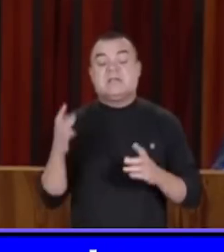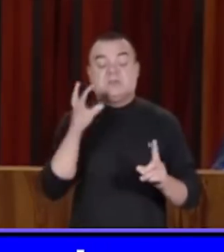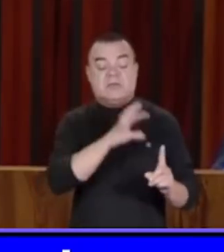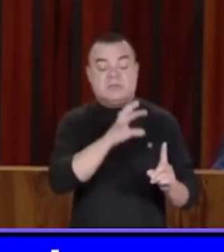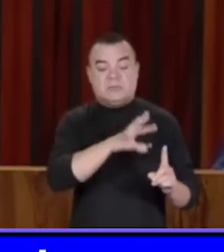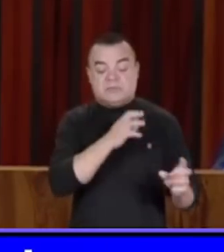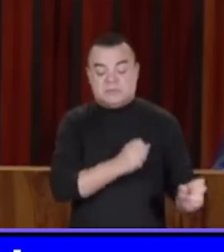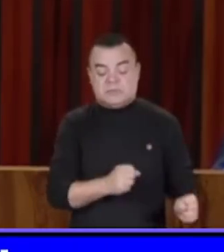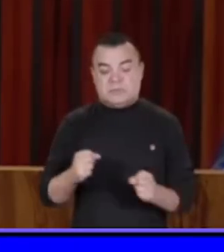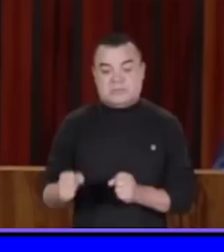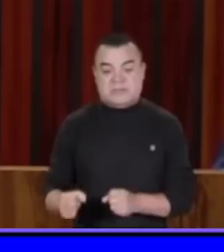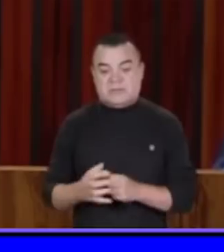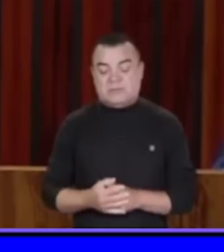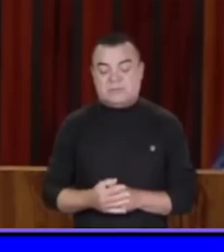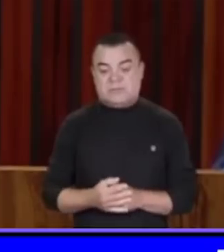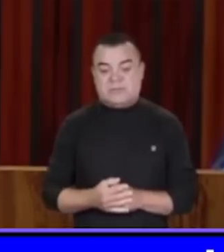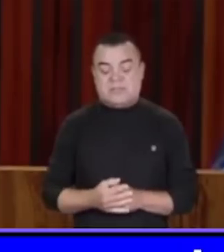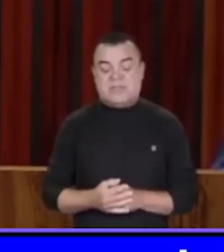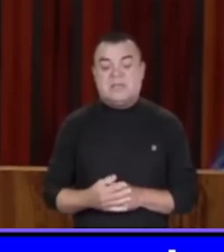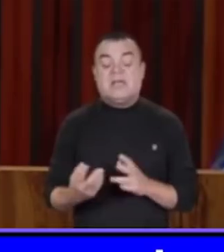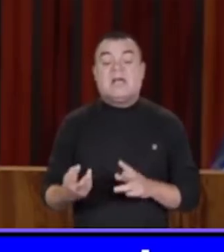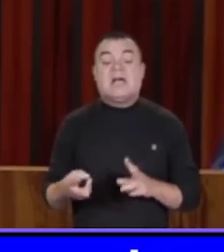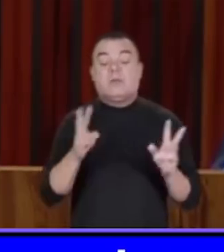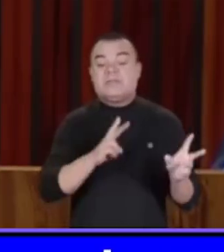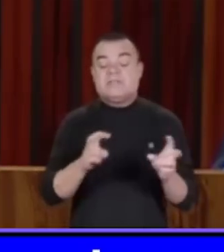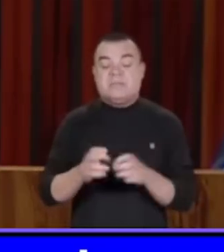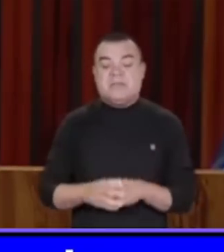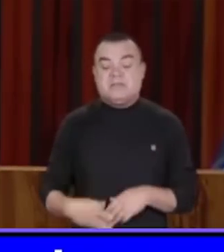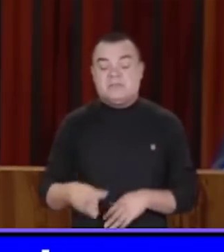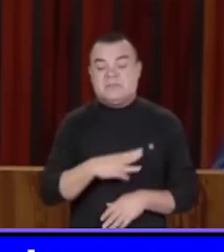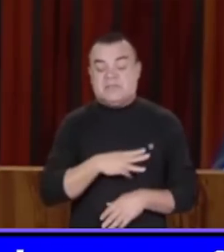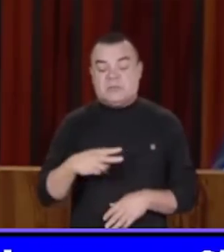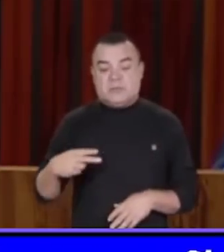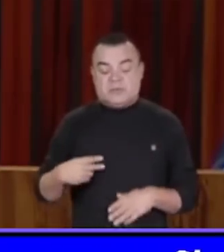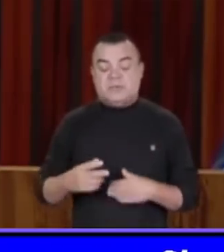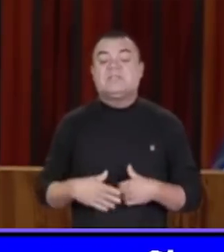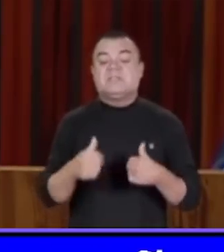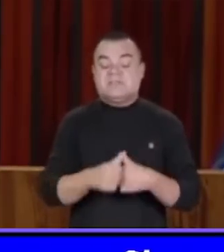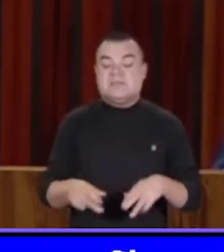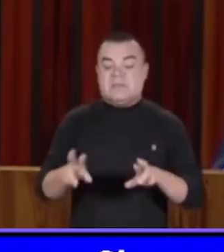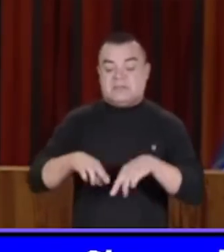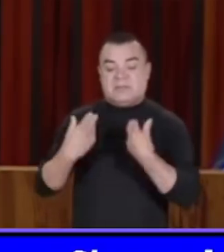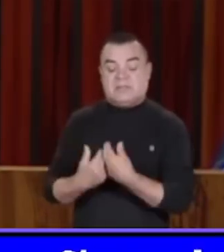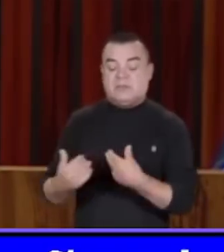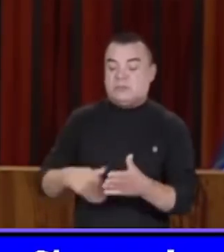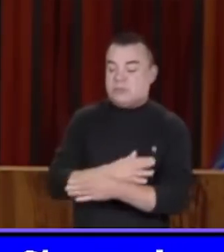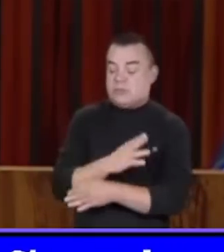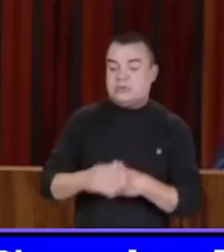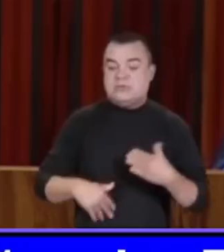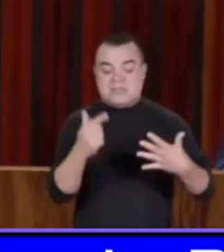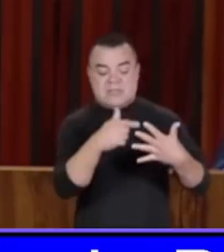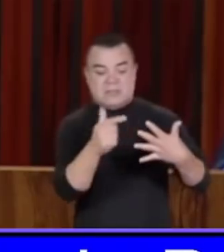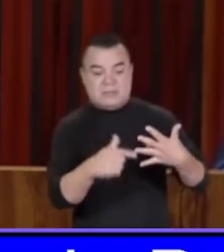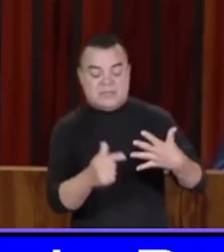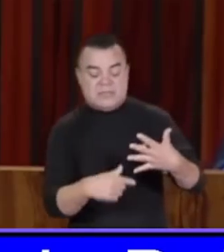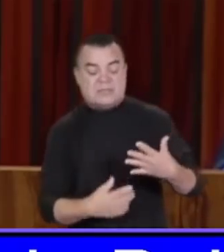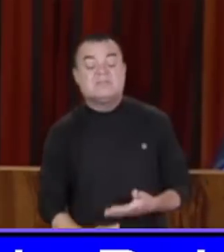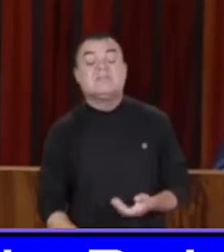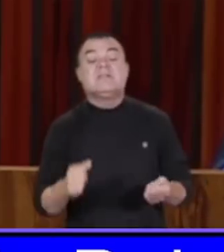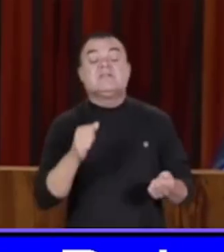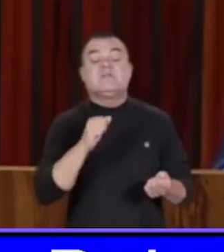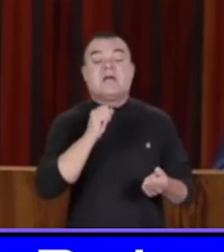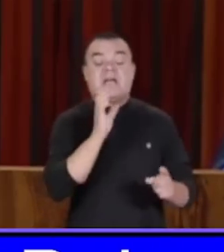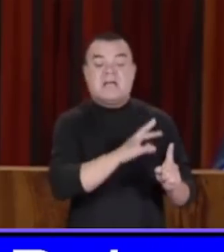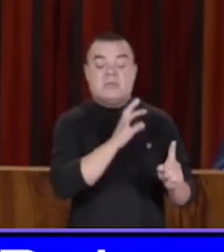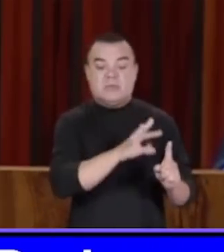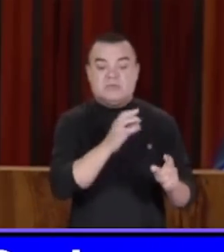político. Ao ver do Ministério Público, portanto, estão reunidos todos os elementos definidores do abuso de poder político